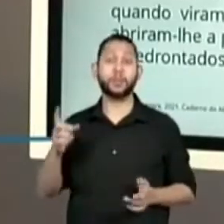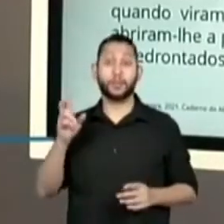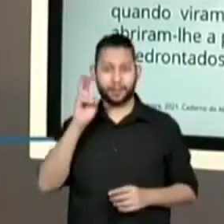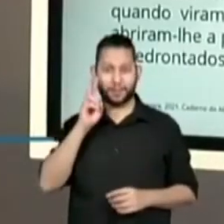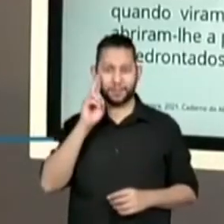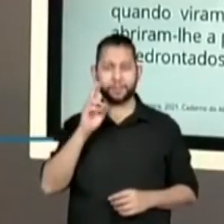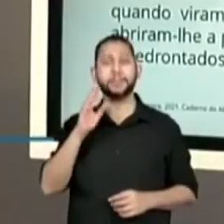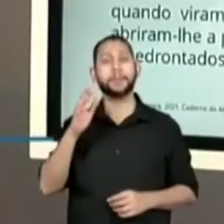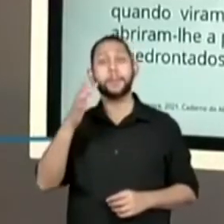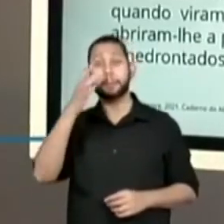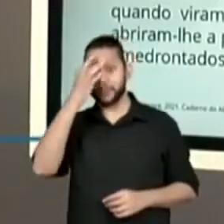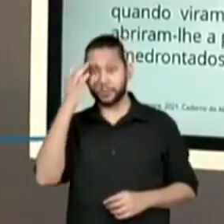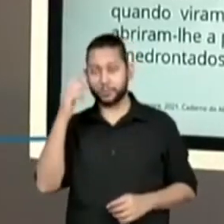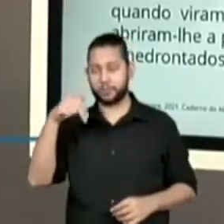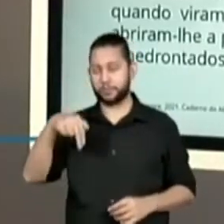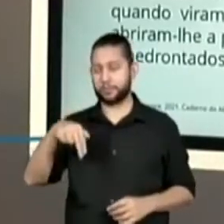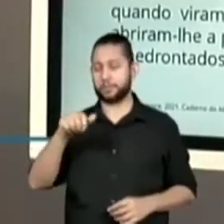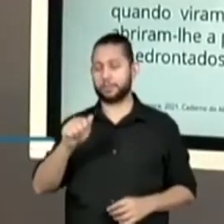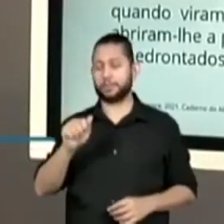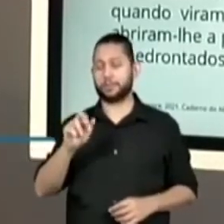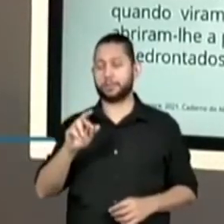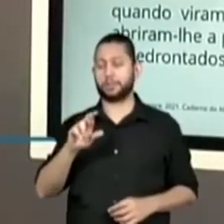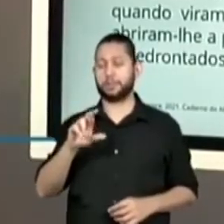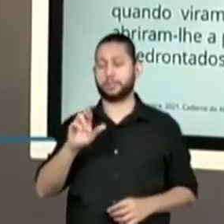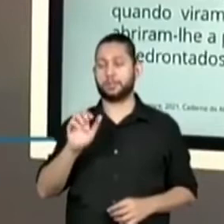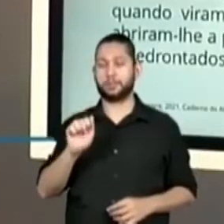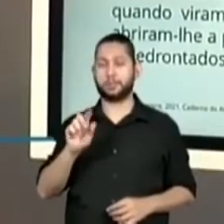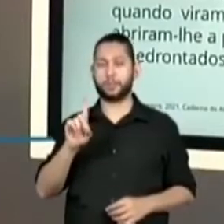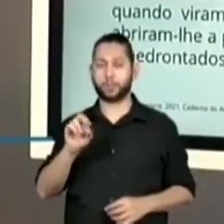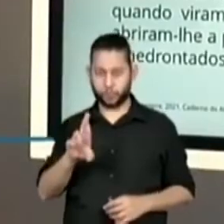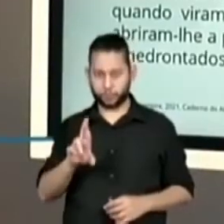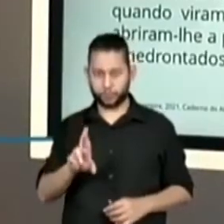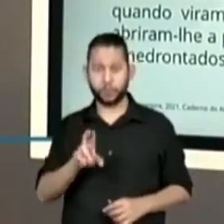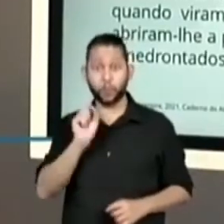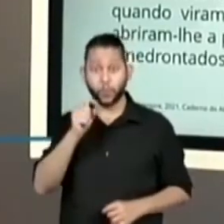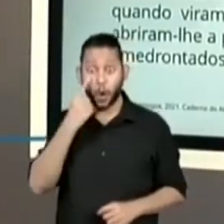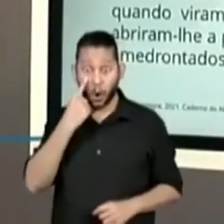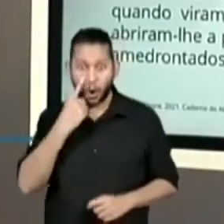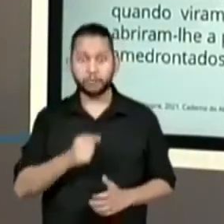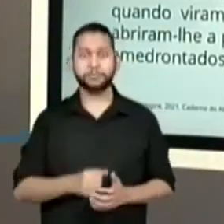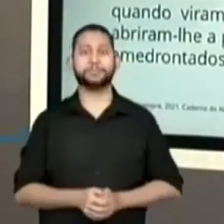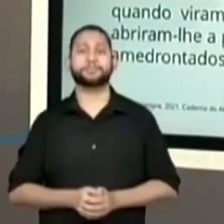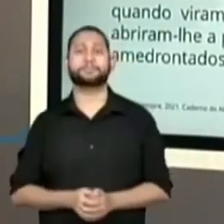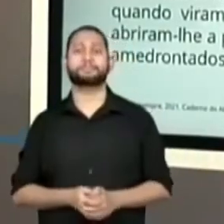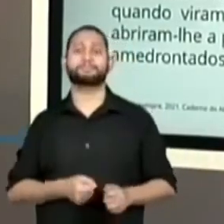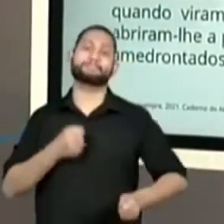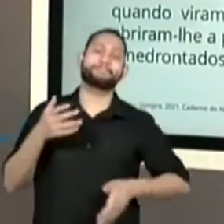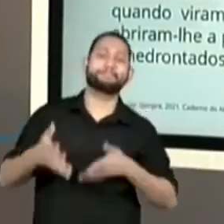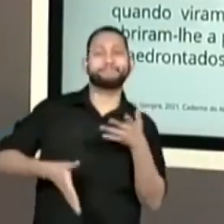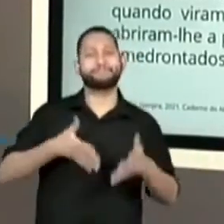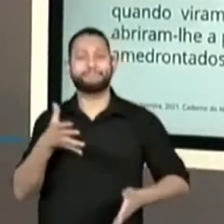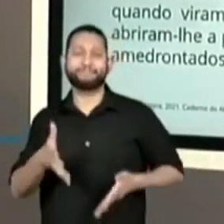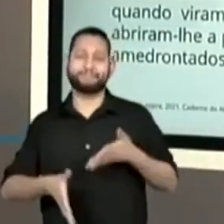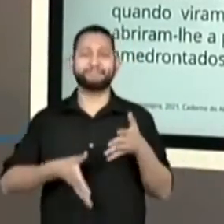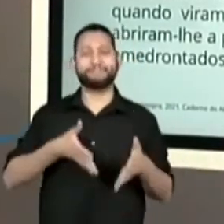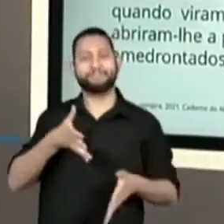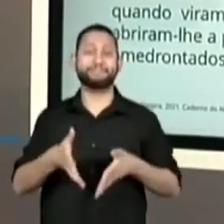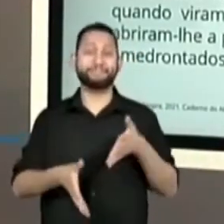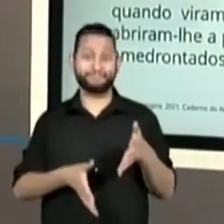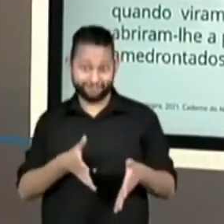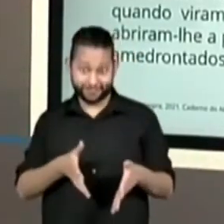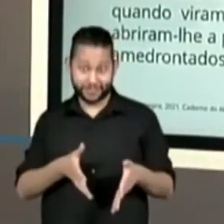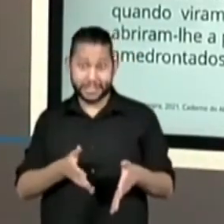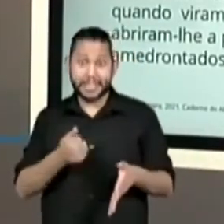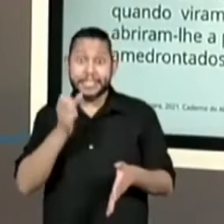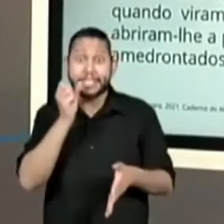é quem conta a história na sequência didática 1. E, às vezes, o narrador, ele tenta conversar com o leitor, ele tenta chamar o leitor para